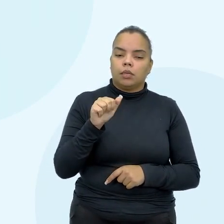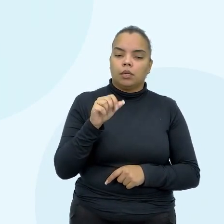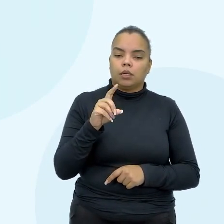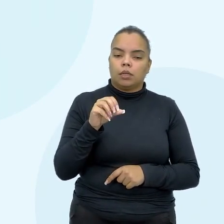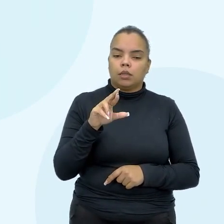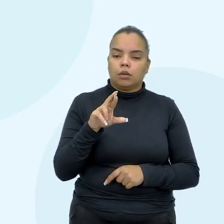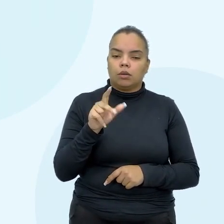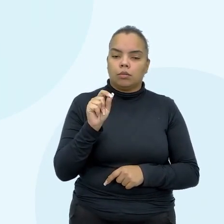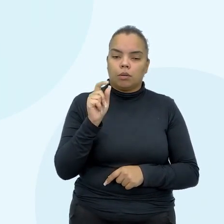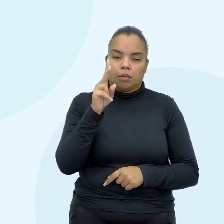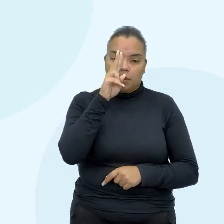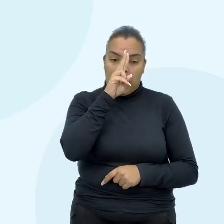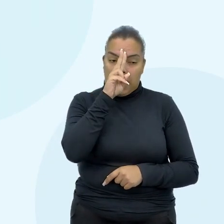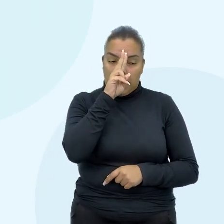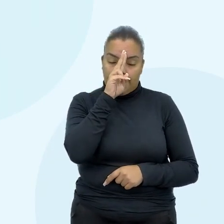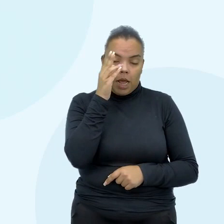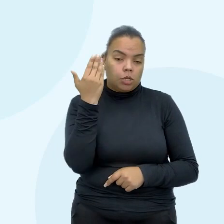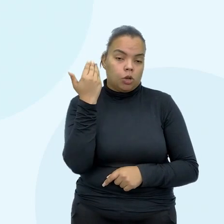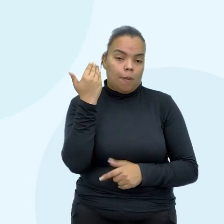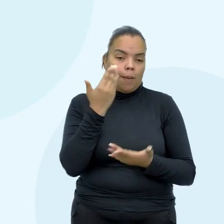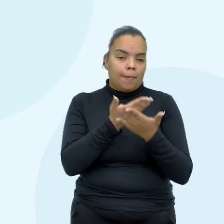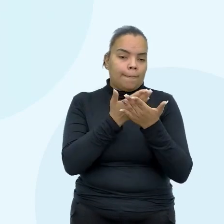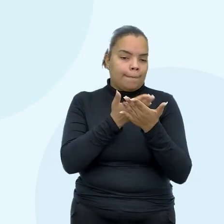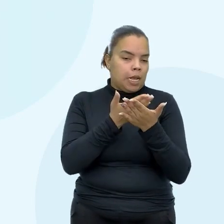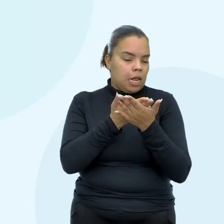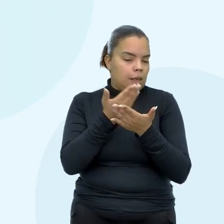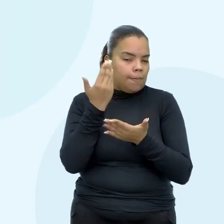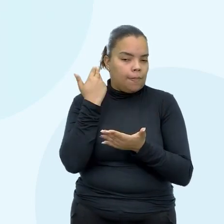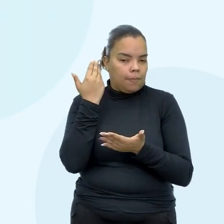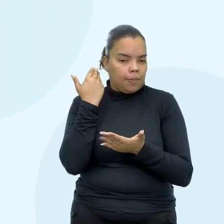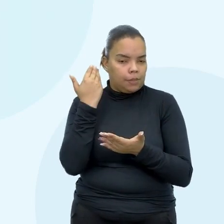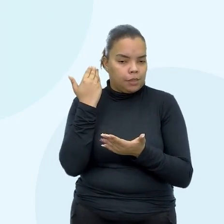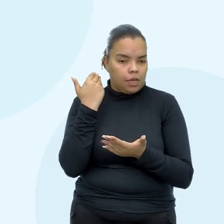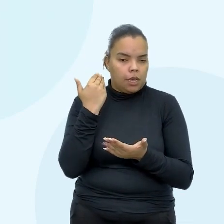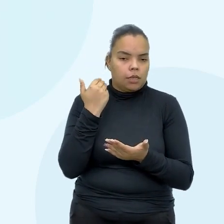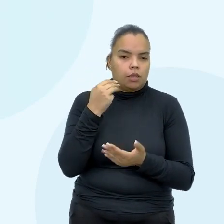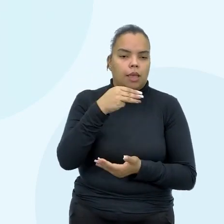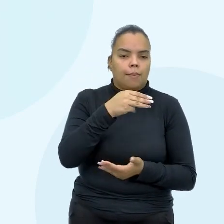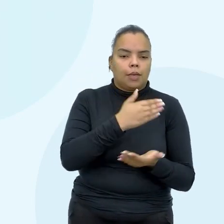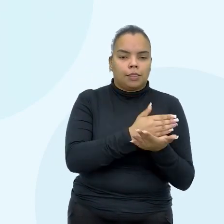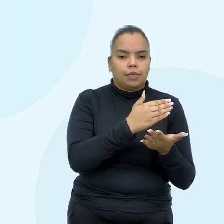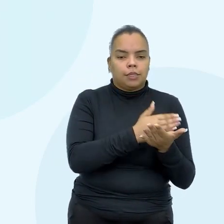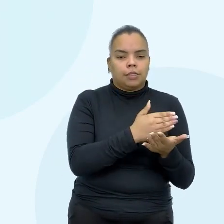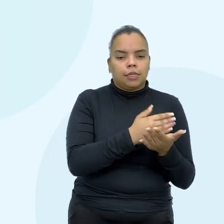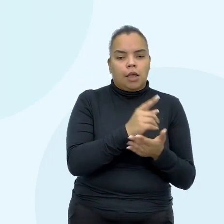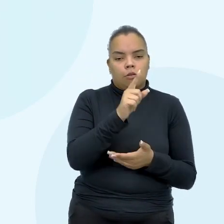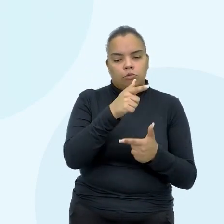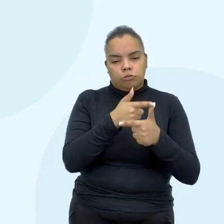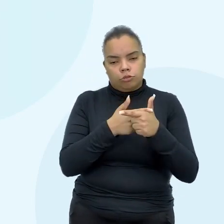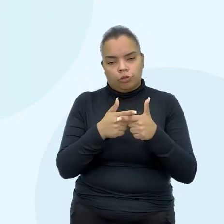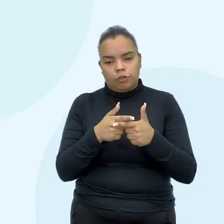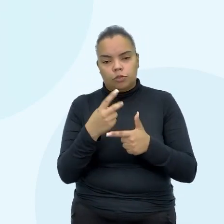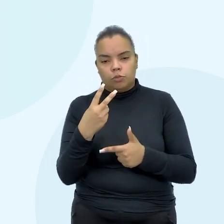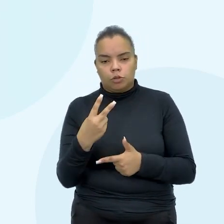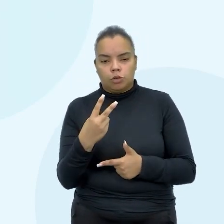alguns conceitos anteriores, né? Que aí a gente divide essa massa inicial por 2 elevado a x, né? E o